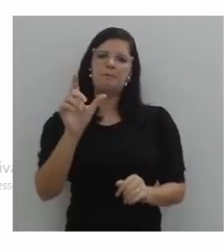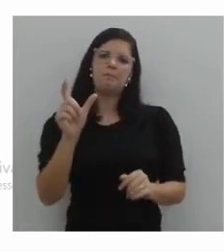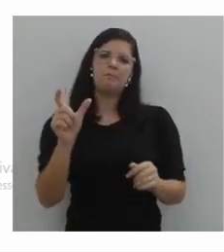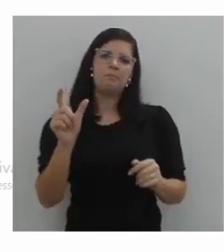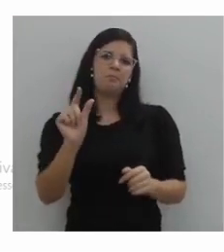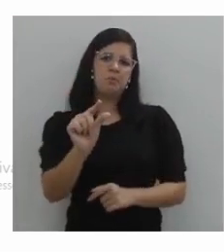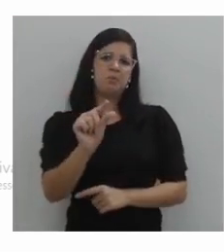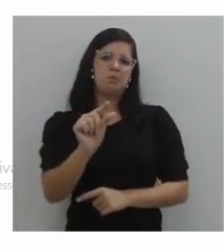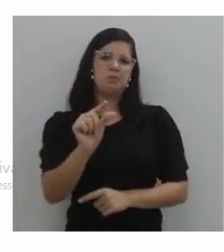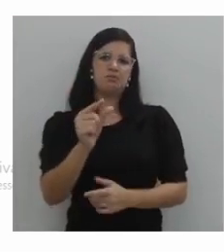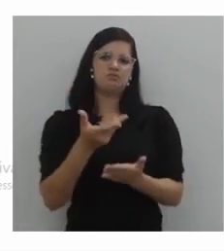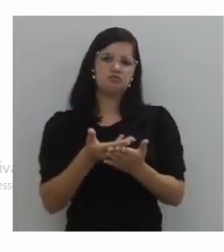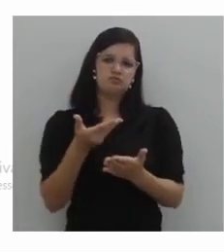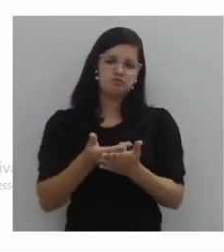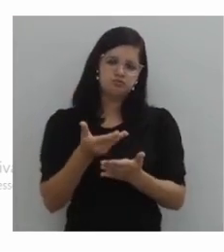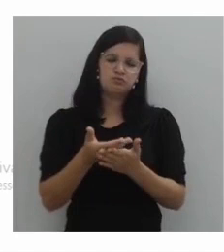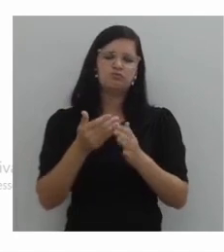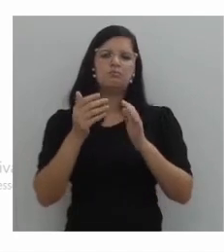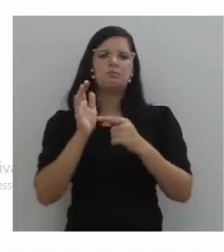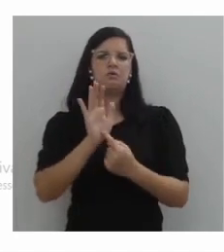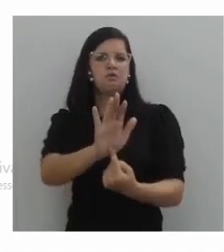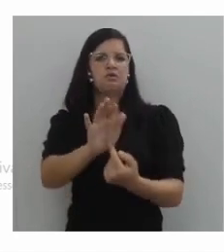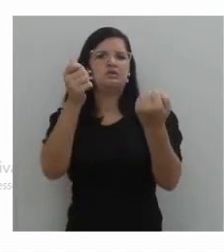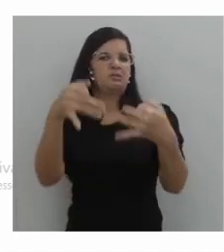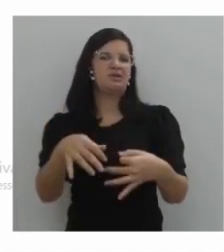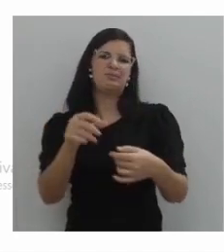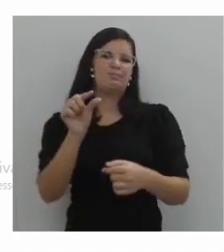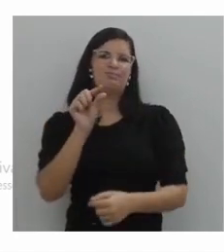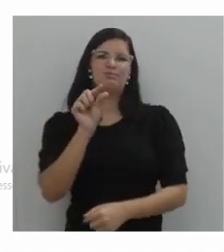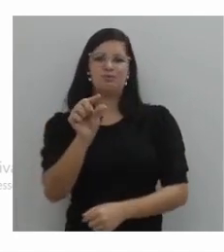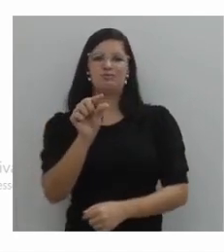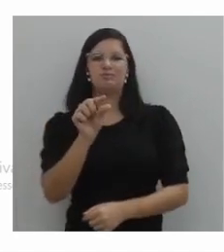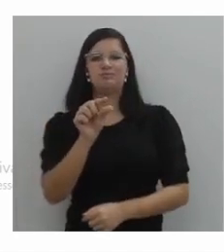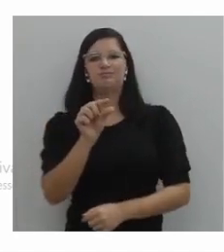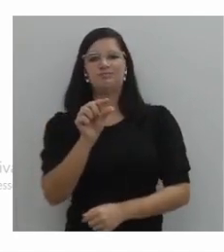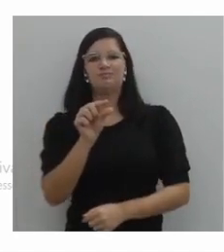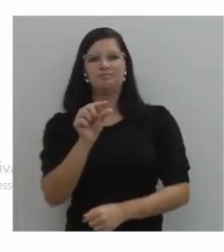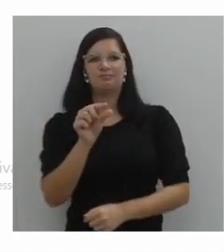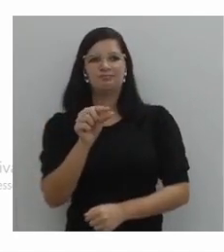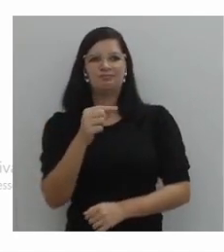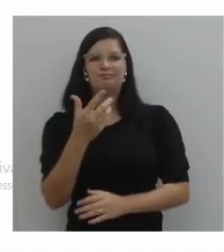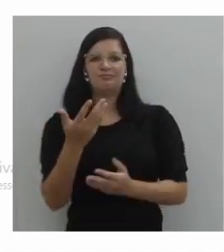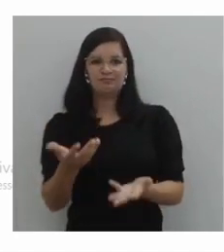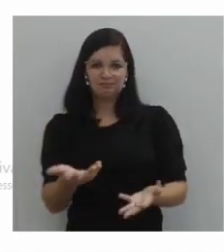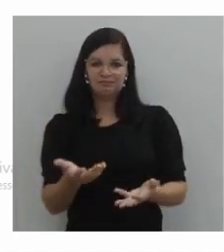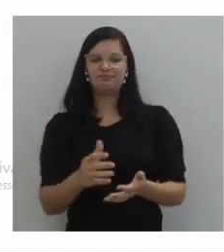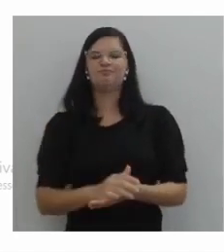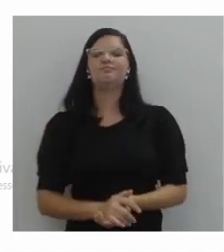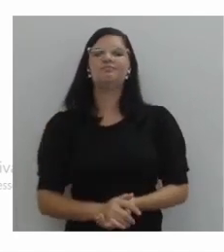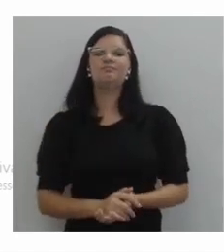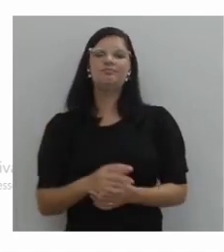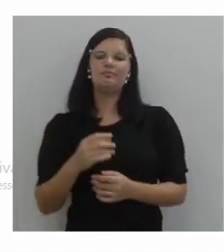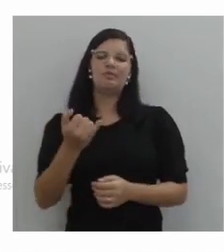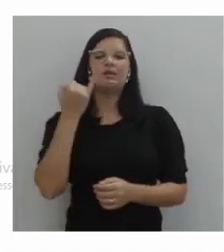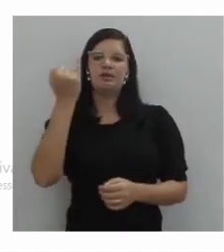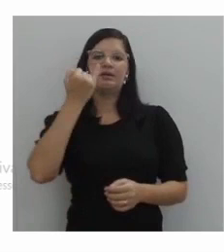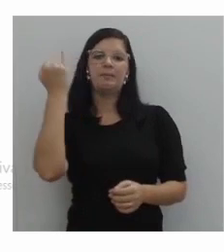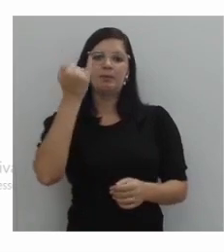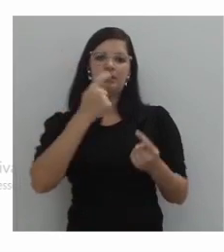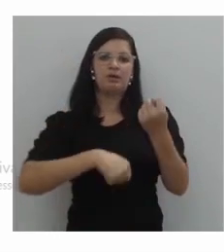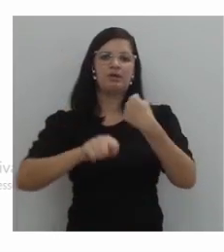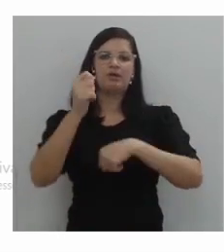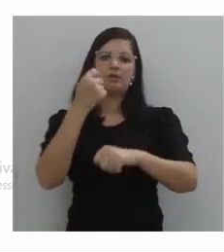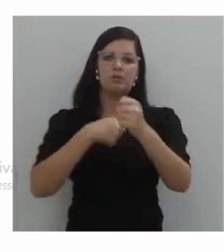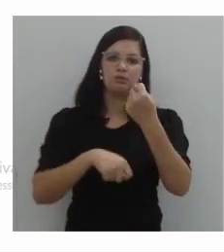ou poucos estudos apresentados na internet sobre esse aquífero, tá, gente? É uma coisa, uma